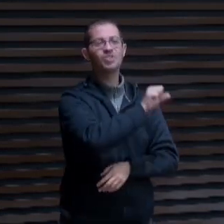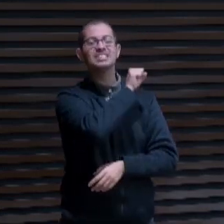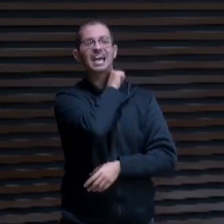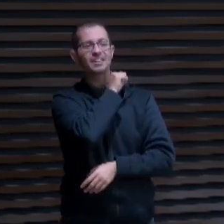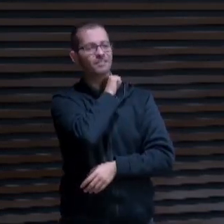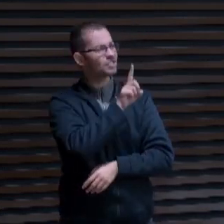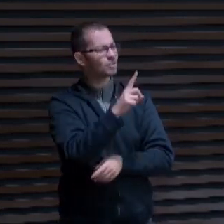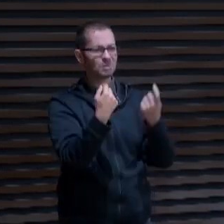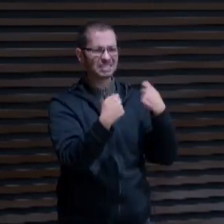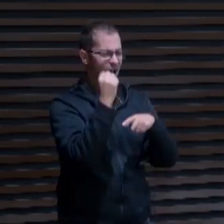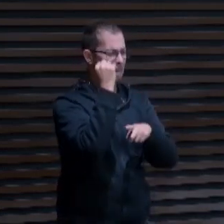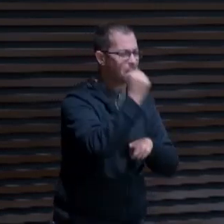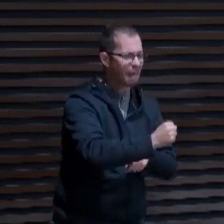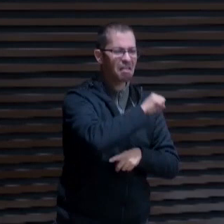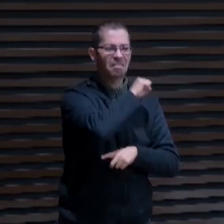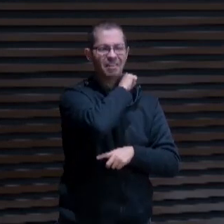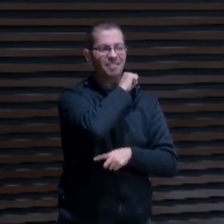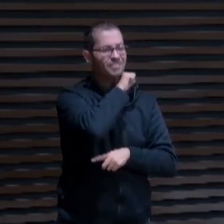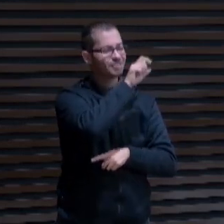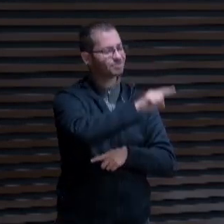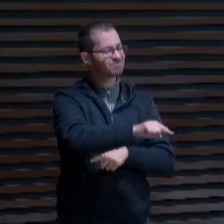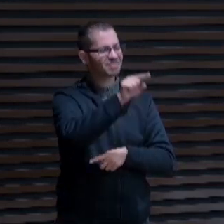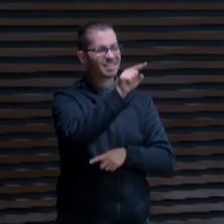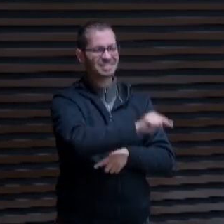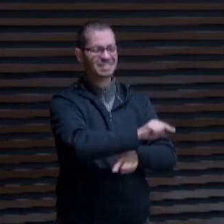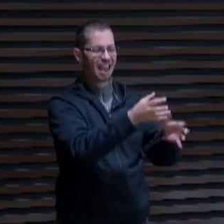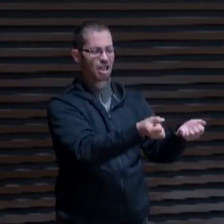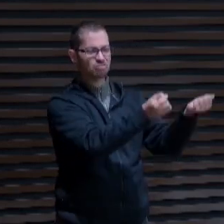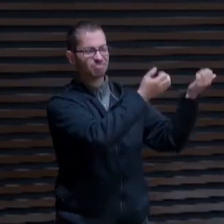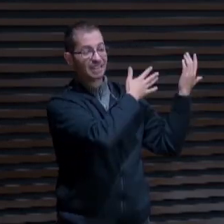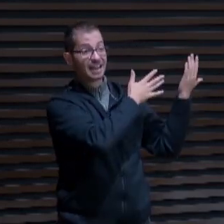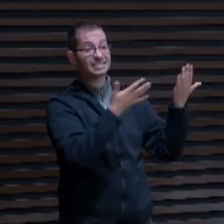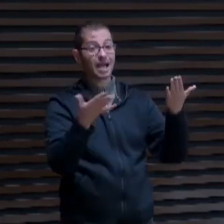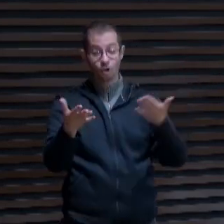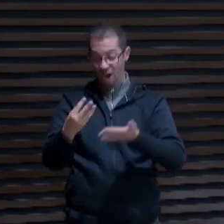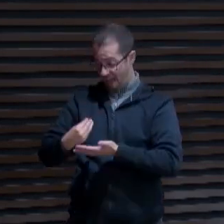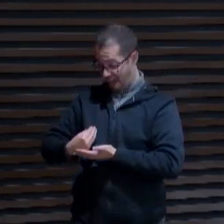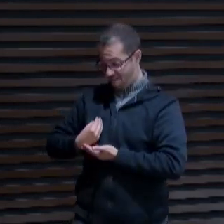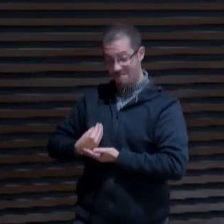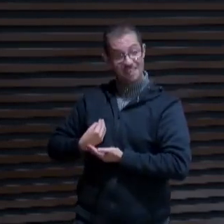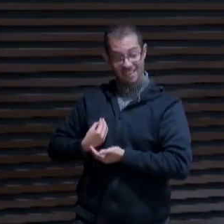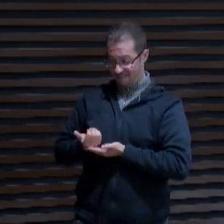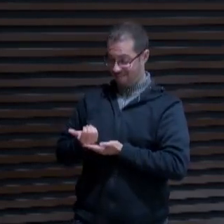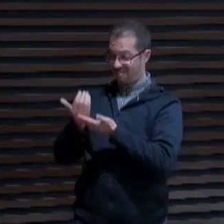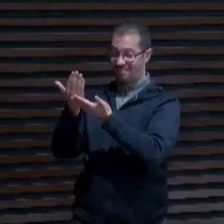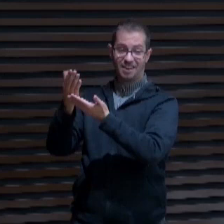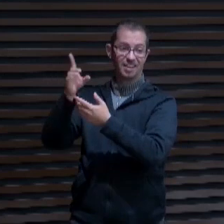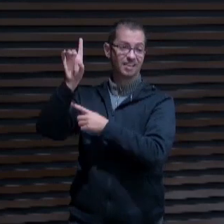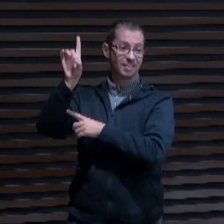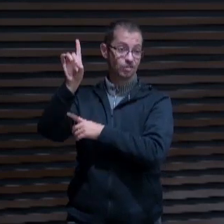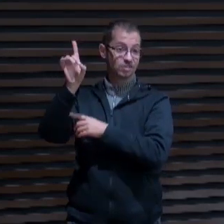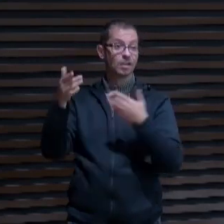que Ele ensinou para nós no Antigo Testamento e na pessoa do Senhor Jesus Cristo. E Ele nos diz hoje